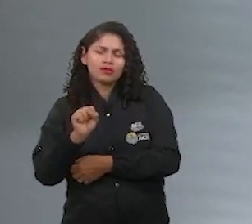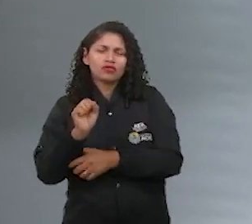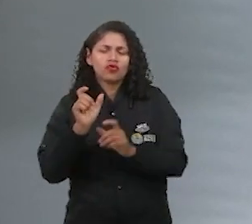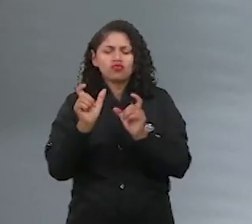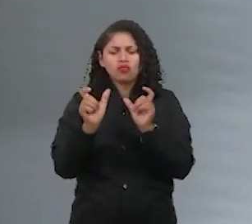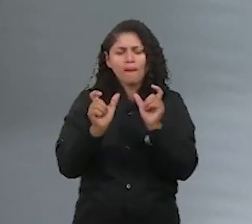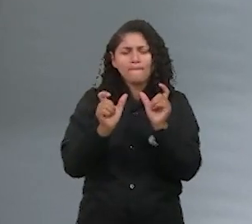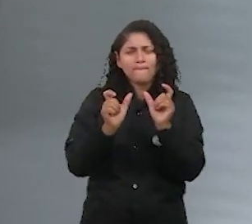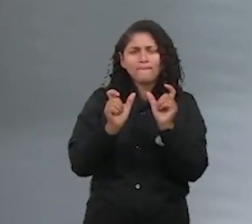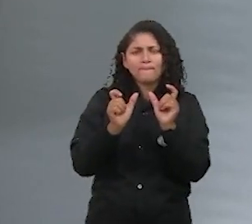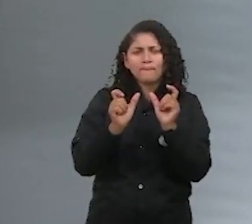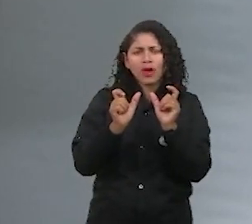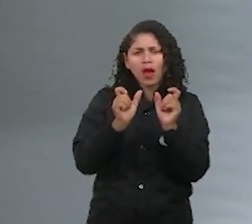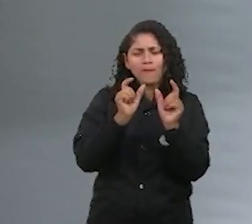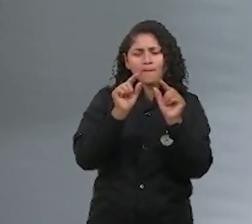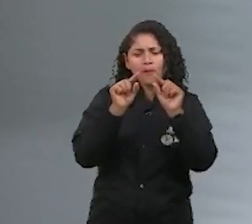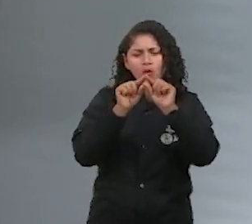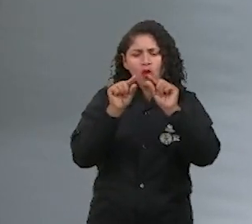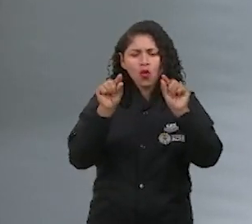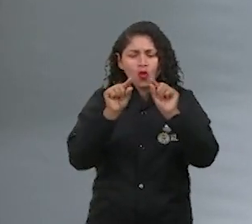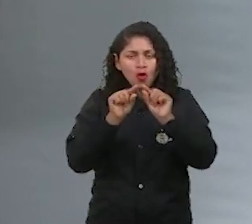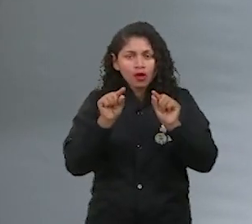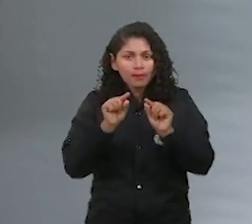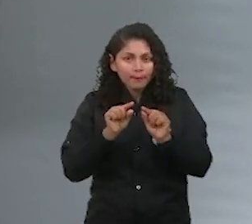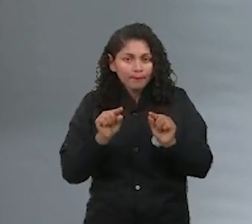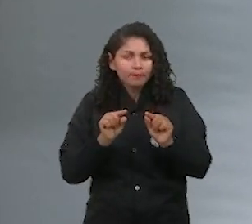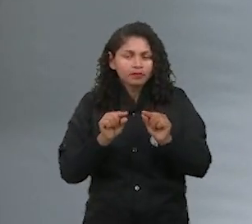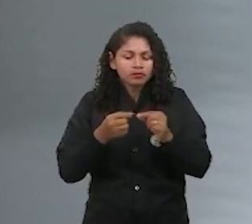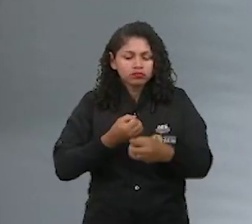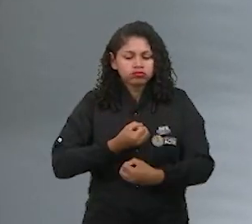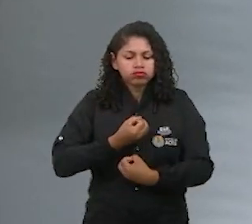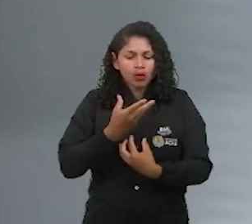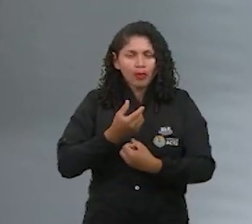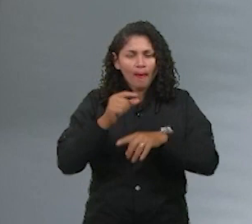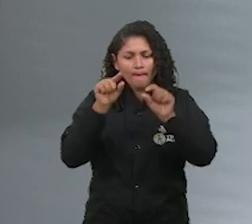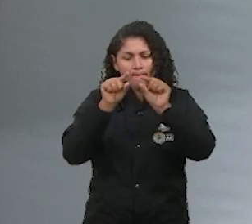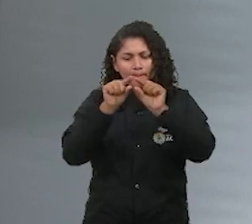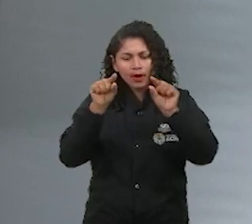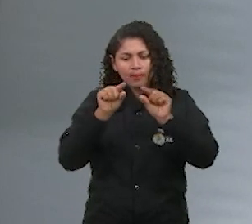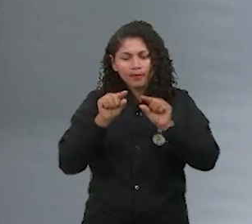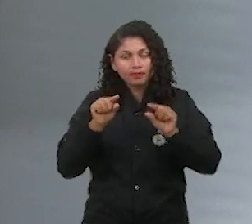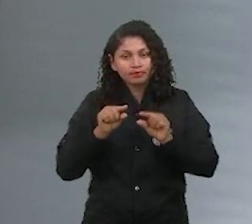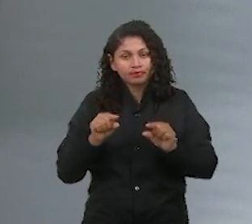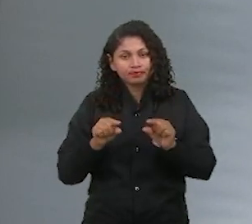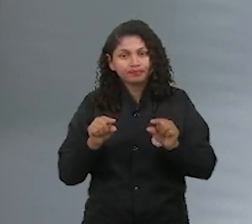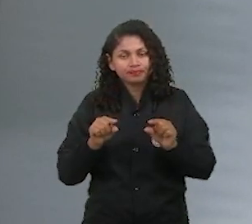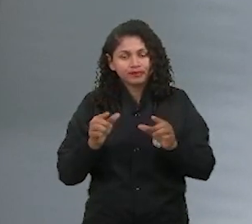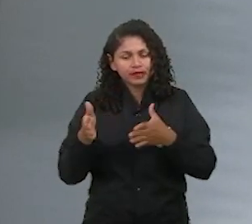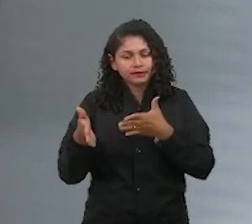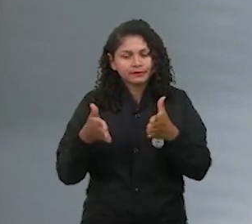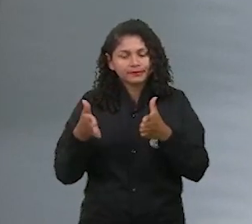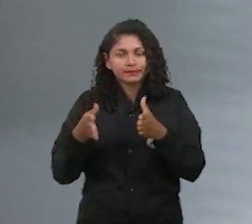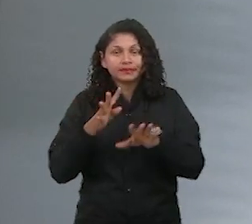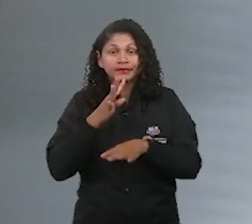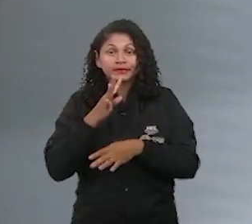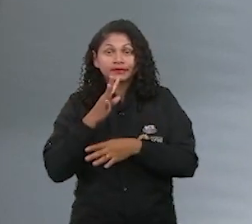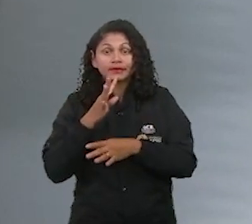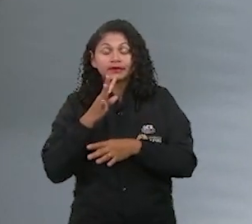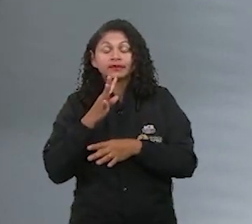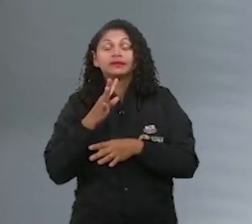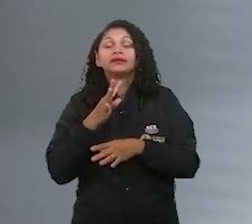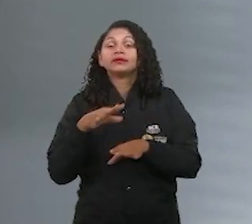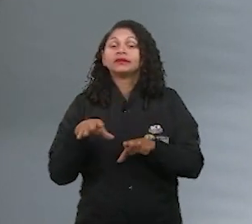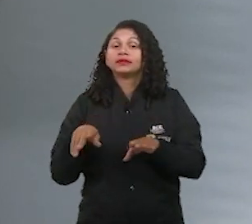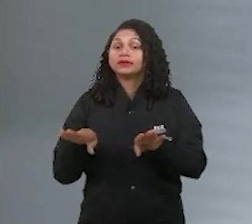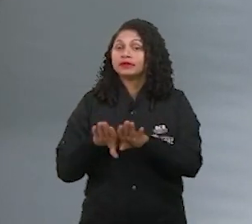pequenos poemas, né? Bem curtinhos. Inclusive, essa fase do modernismo, ela é conhecida pelos seus poemas serem